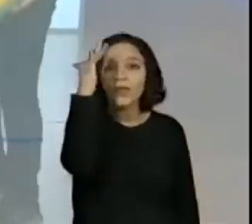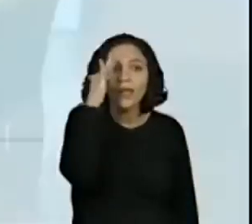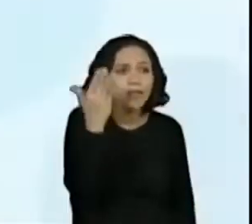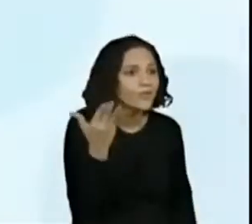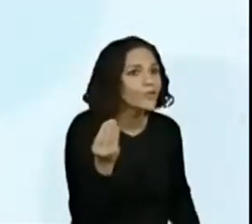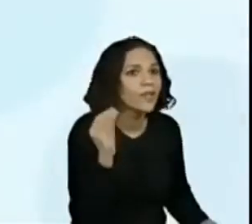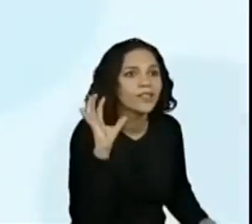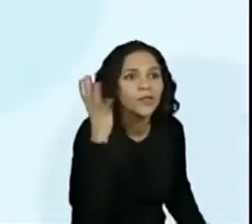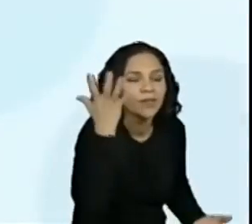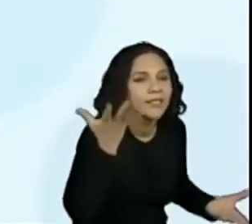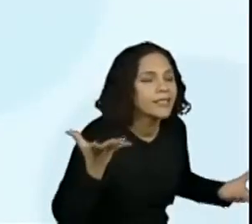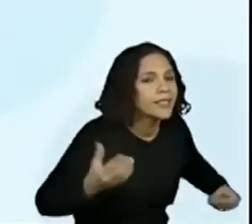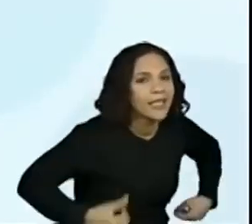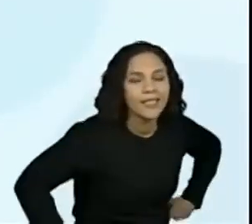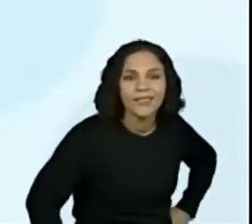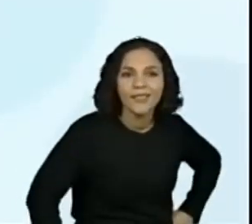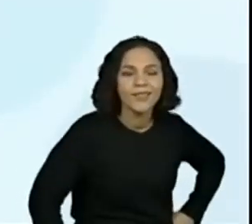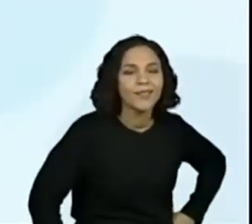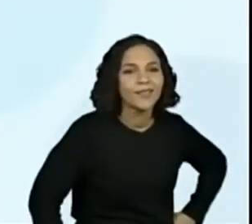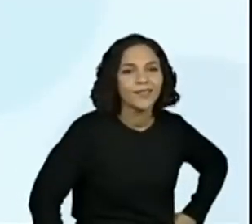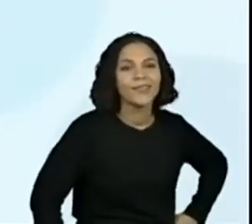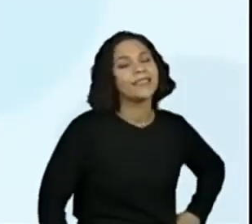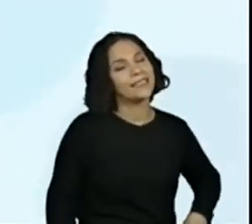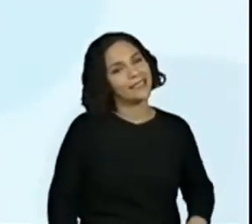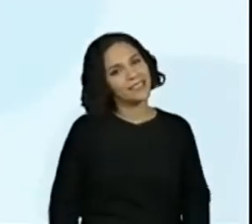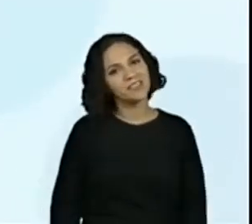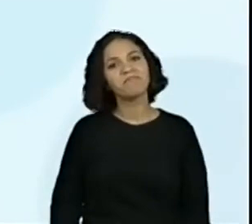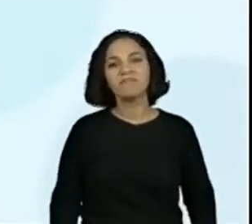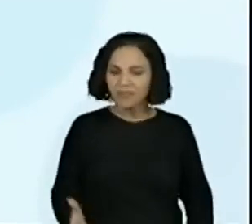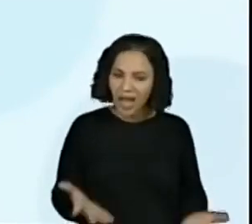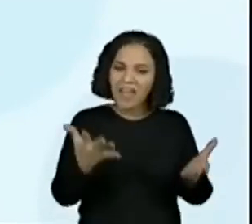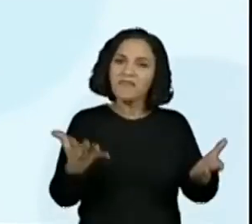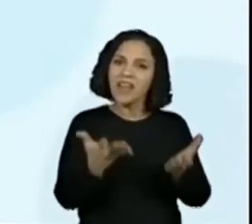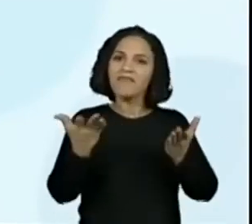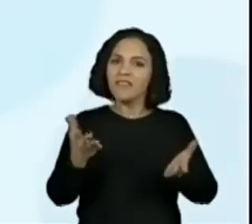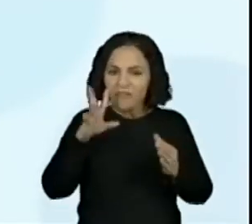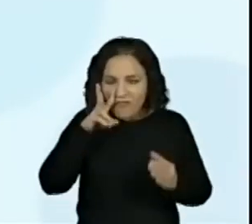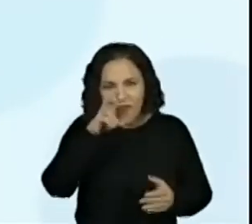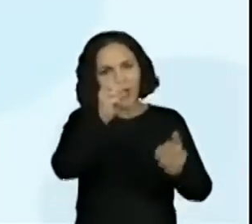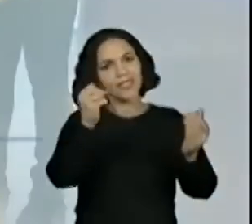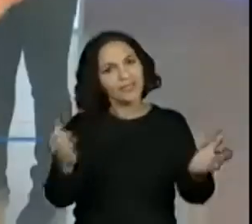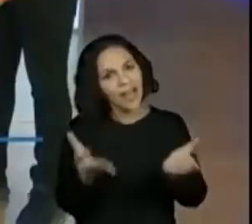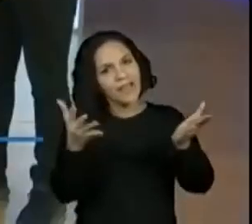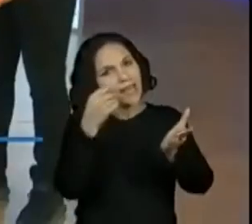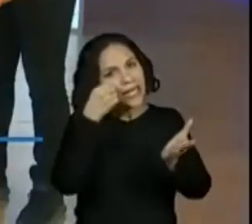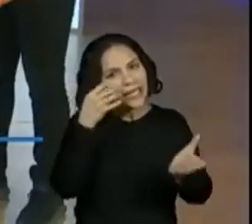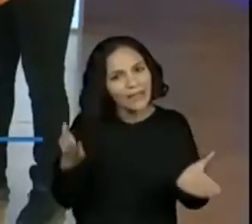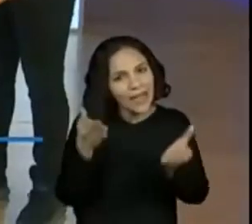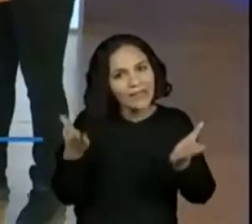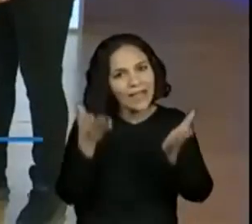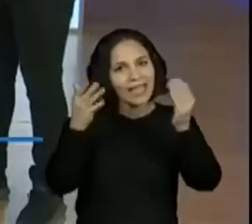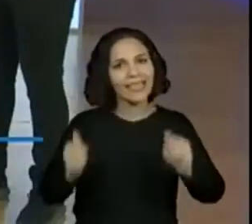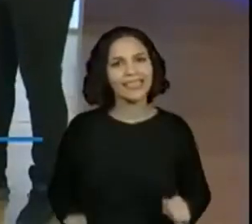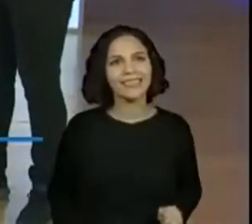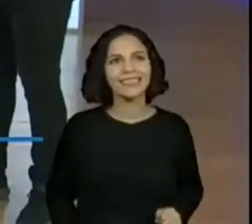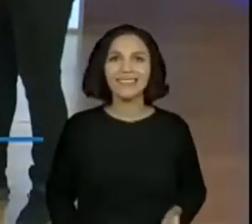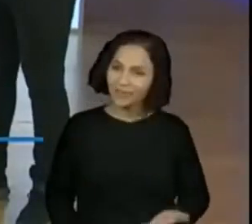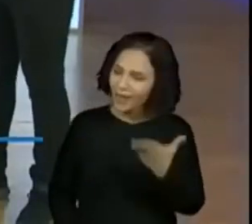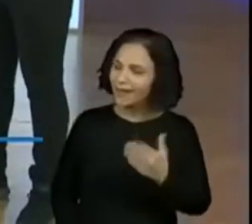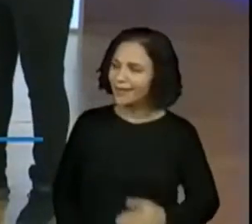entendendo o que é isso aí é Aline vou reagir Vanice vai vai